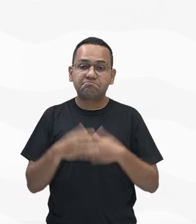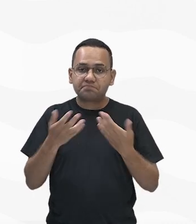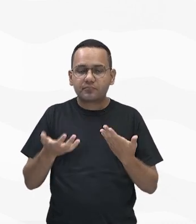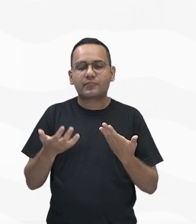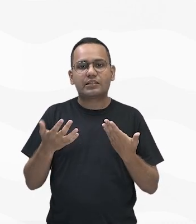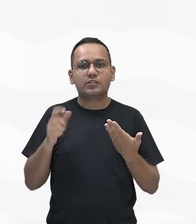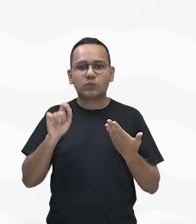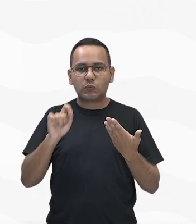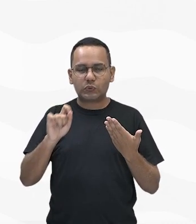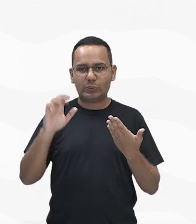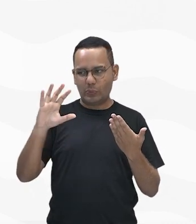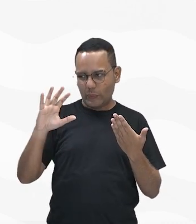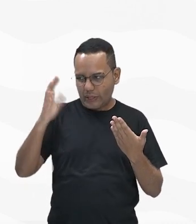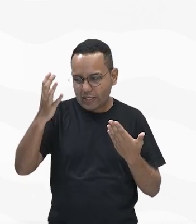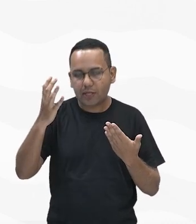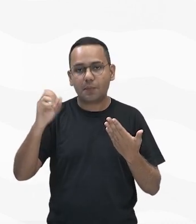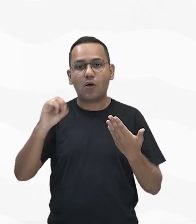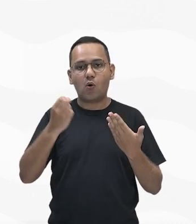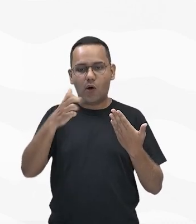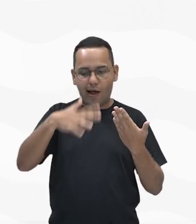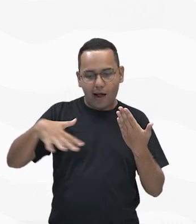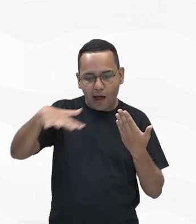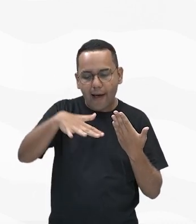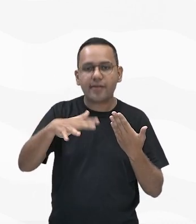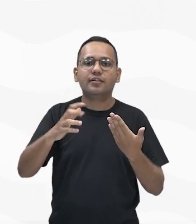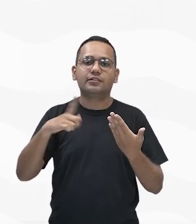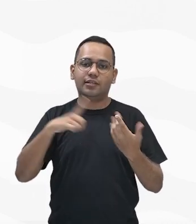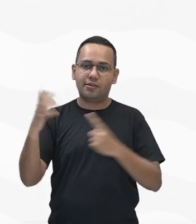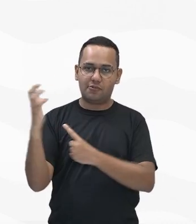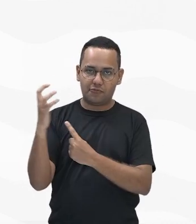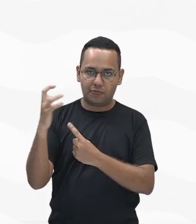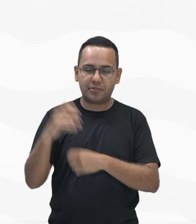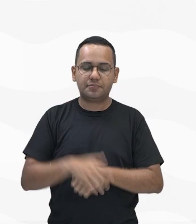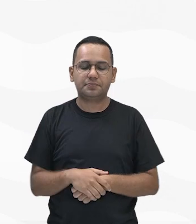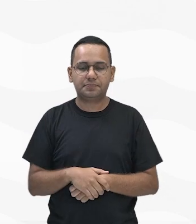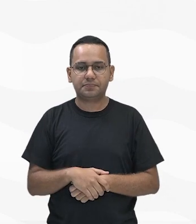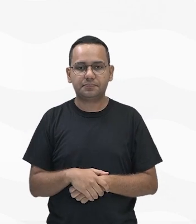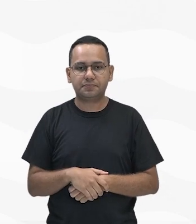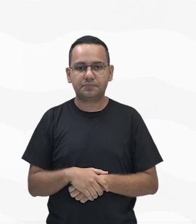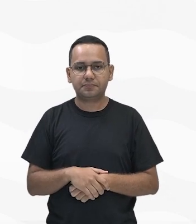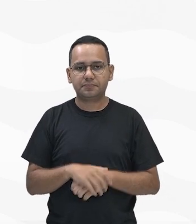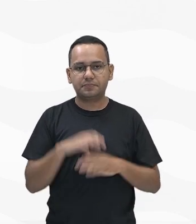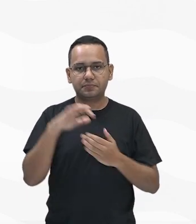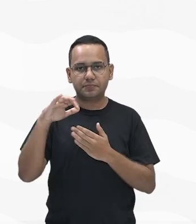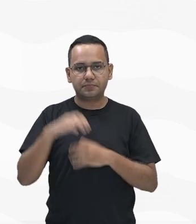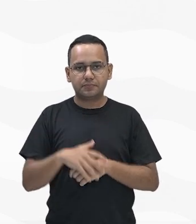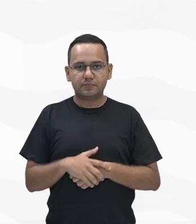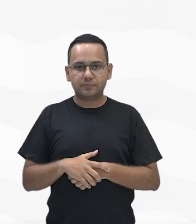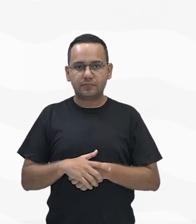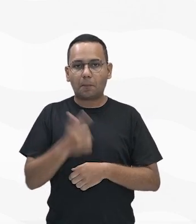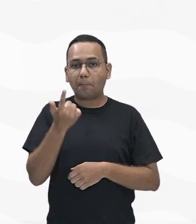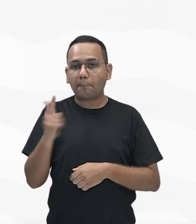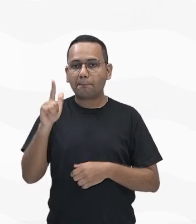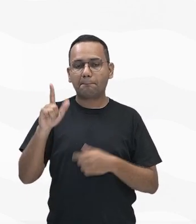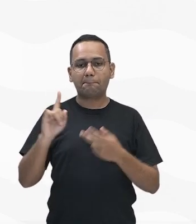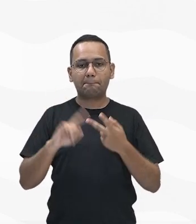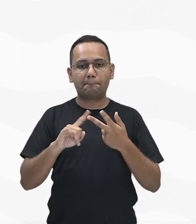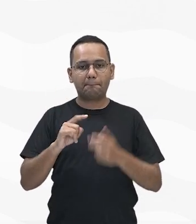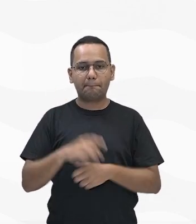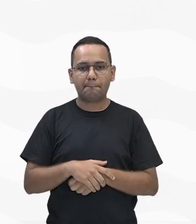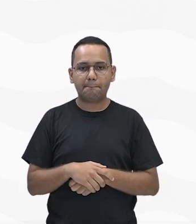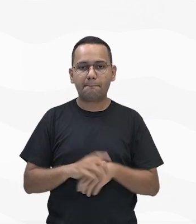no ambiente aí, para saber como é que vai ficar o nosso sustento, Outro aí nós temos os projetos de